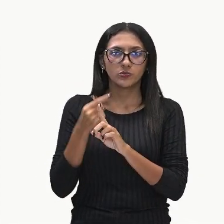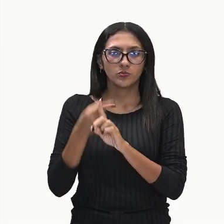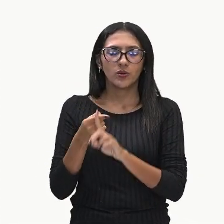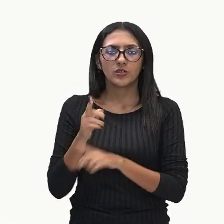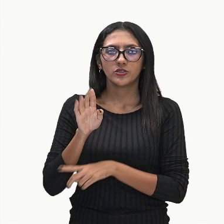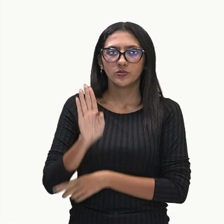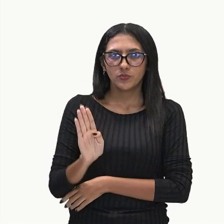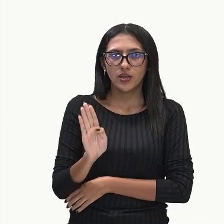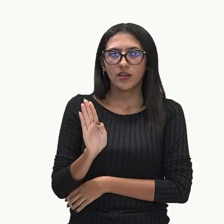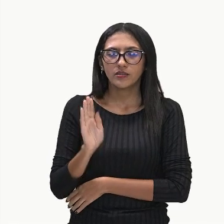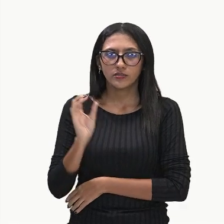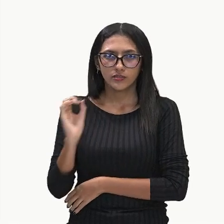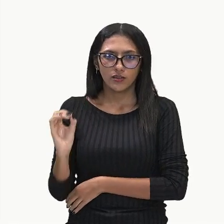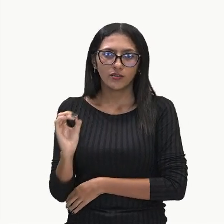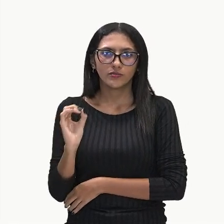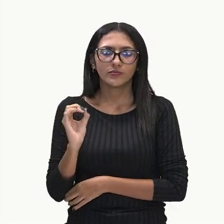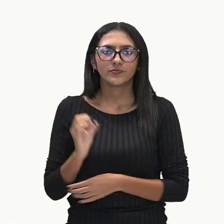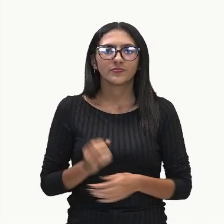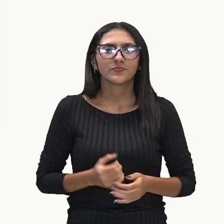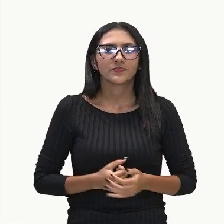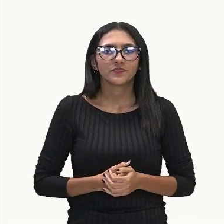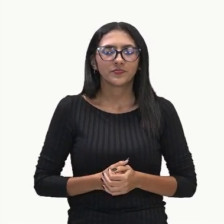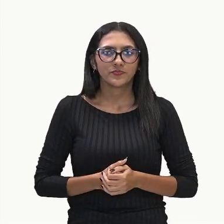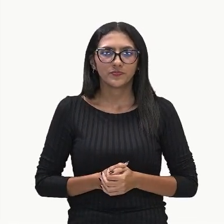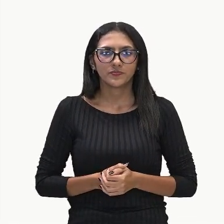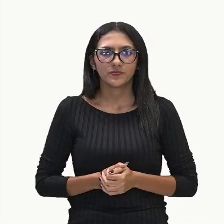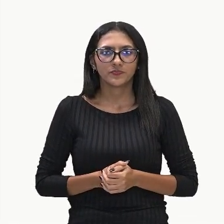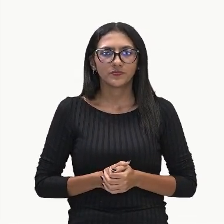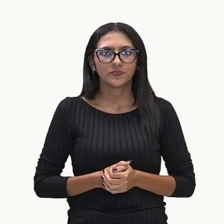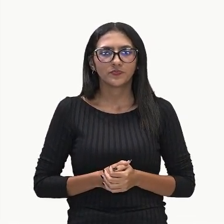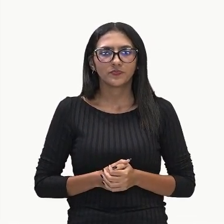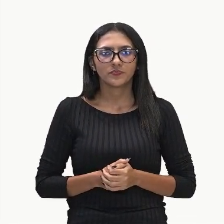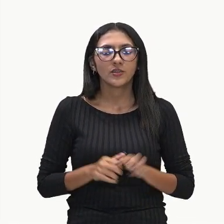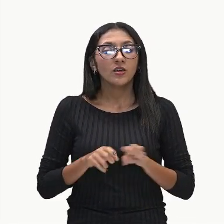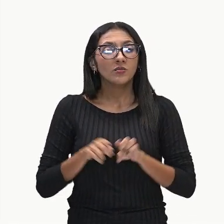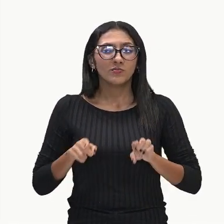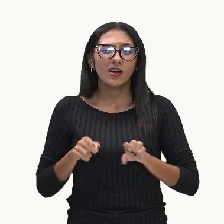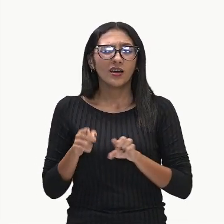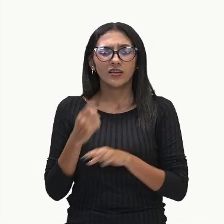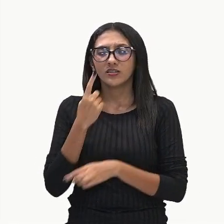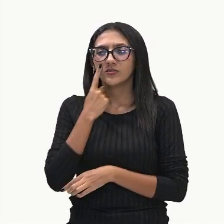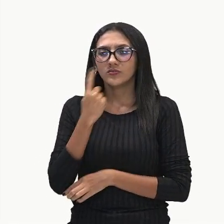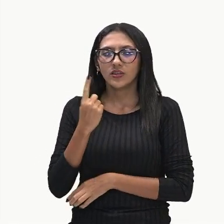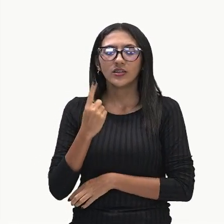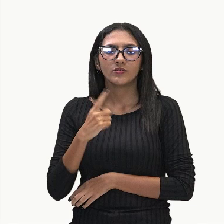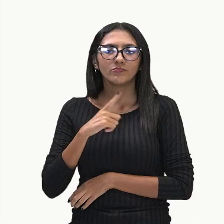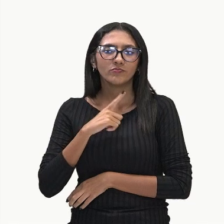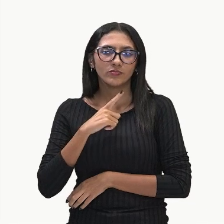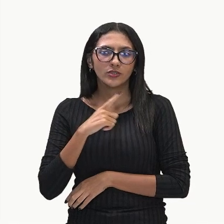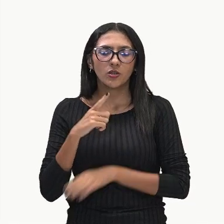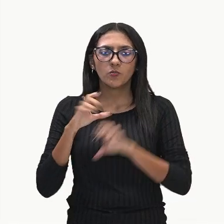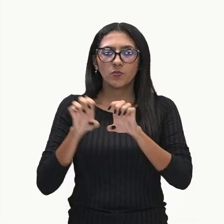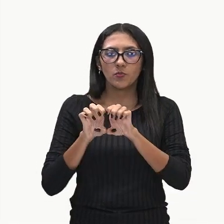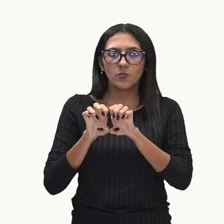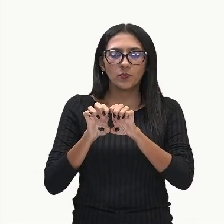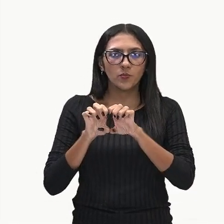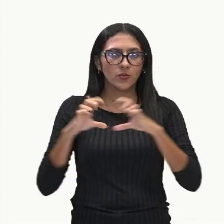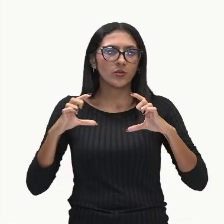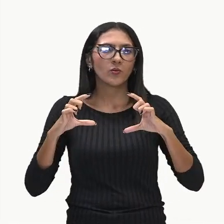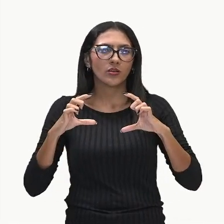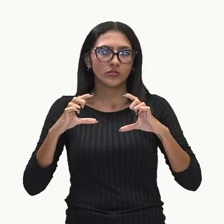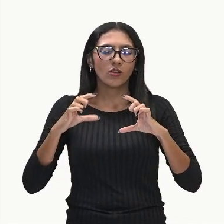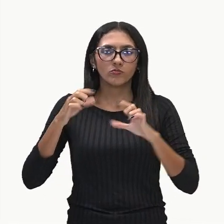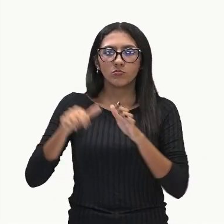a zero. Só que aqui, se você observar, nós estamos diante de uma equação, não é? Uma equação aqui do